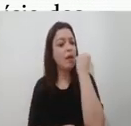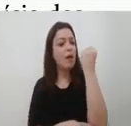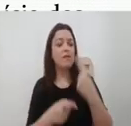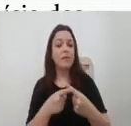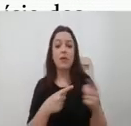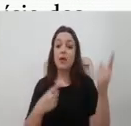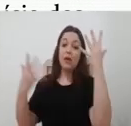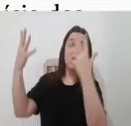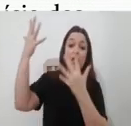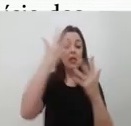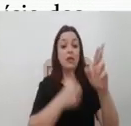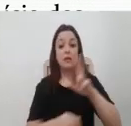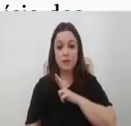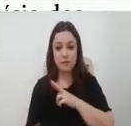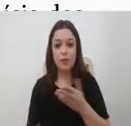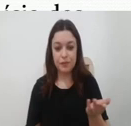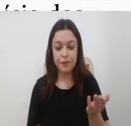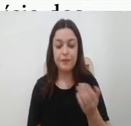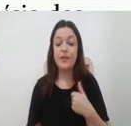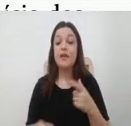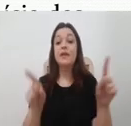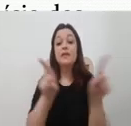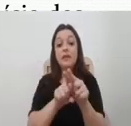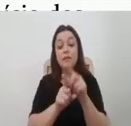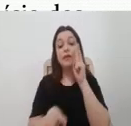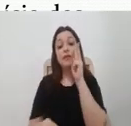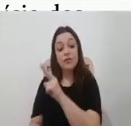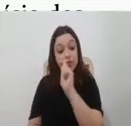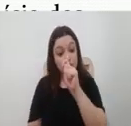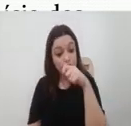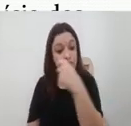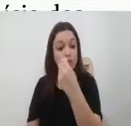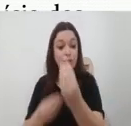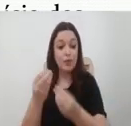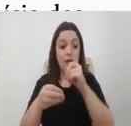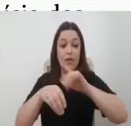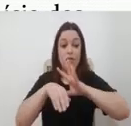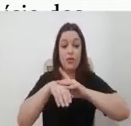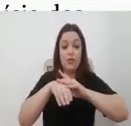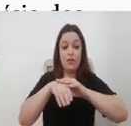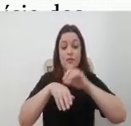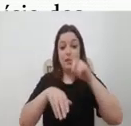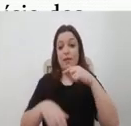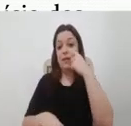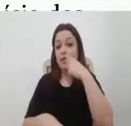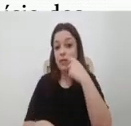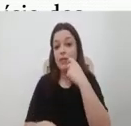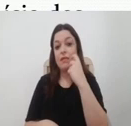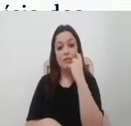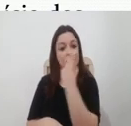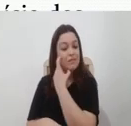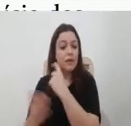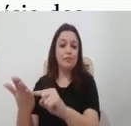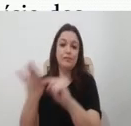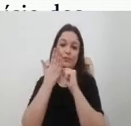esses casos como situações de negligência, e também a presença de doença periodontal grau 4, que